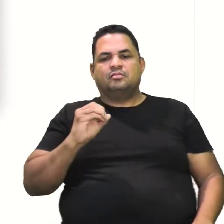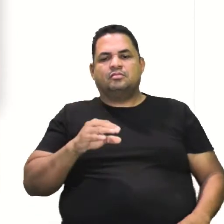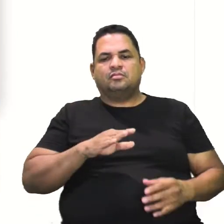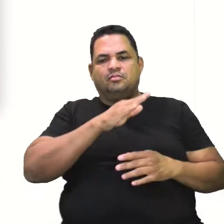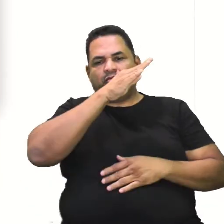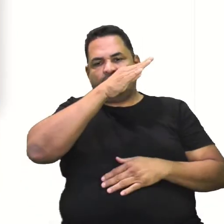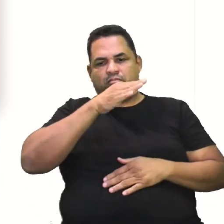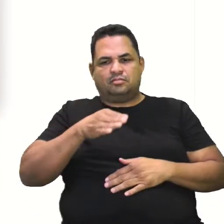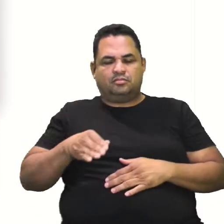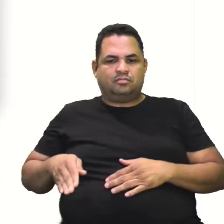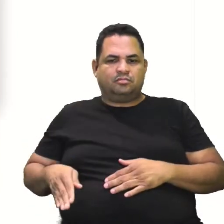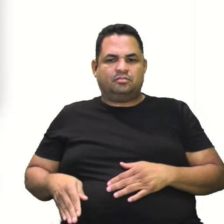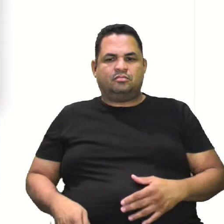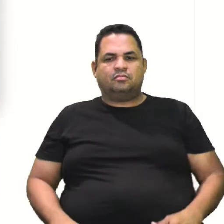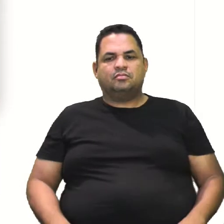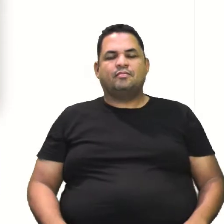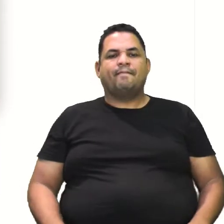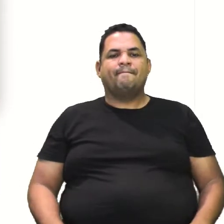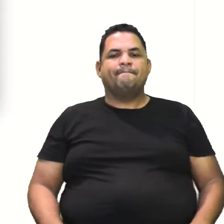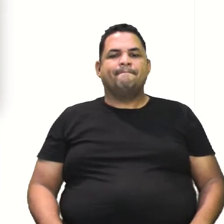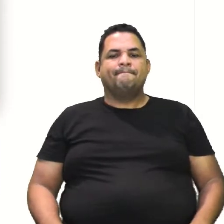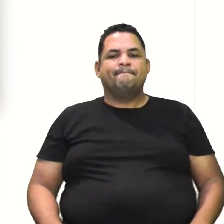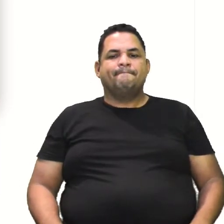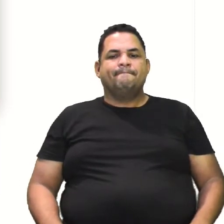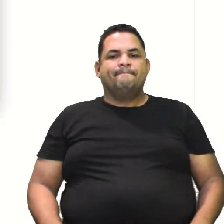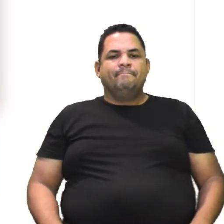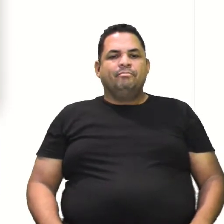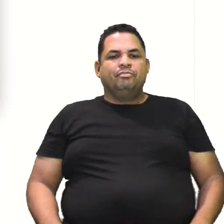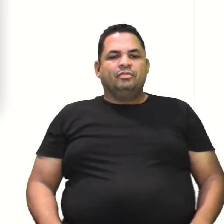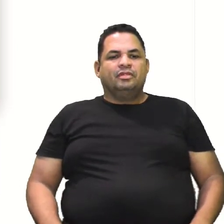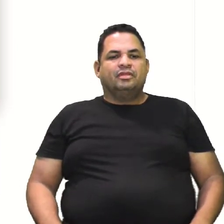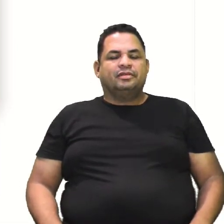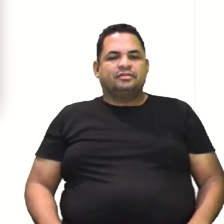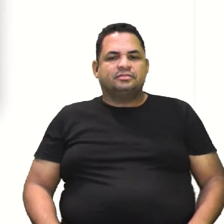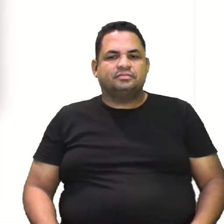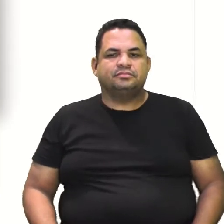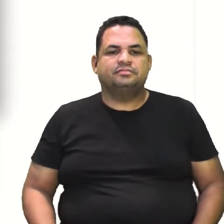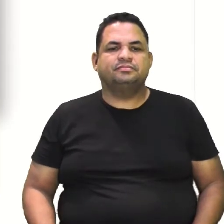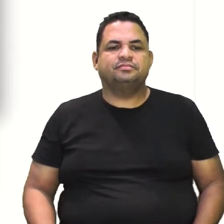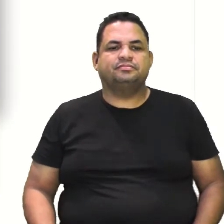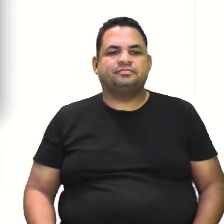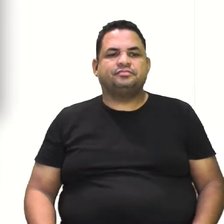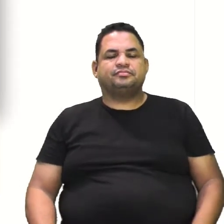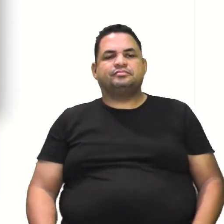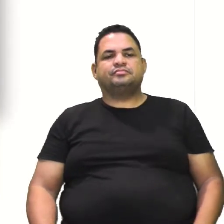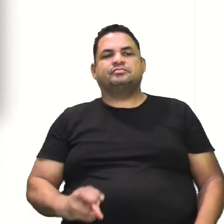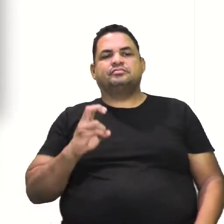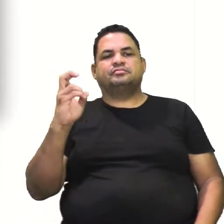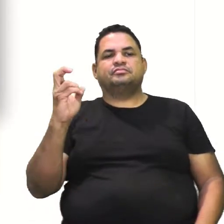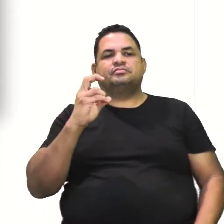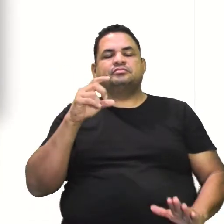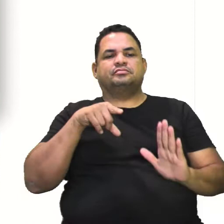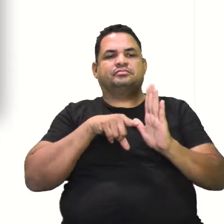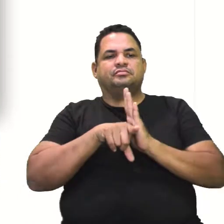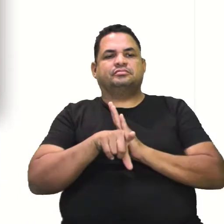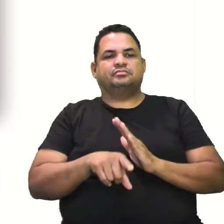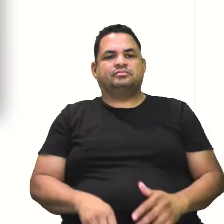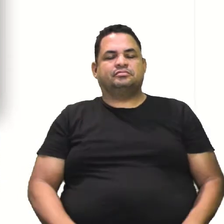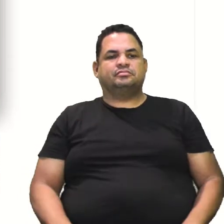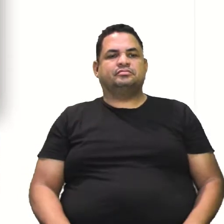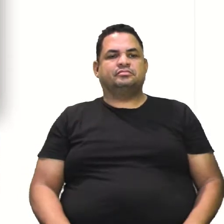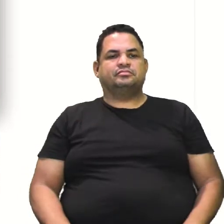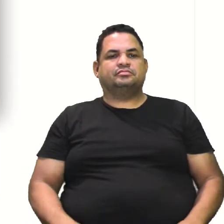reta perpendicular ao raio, tá bom? Certinho? Vamos de quinta pergunta e última, vamos